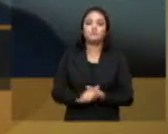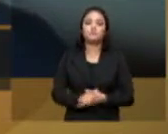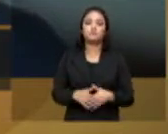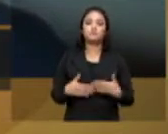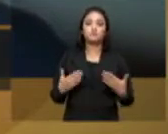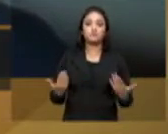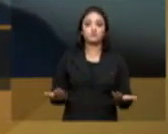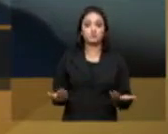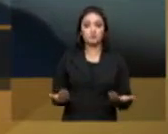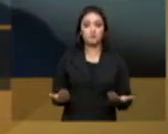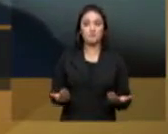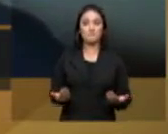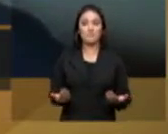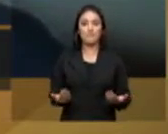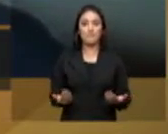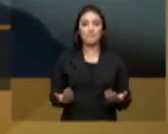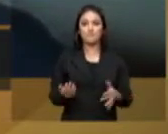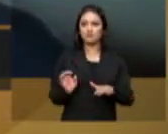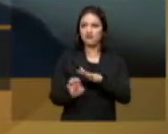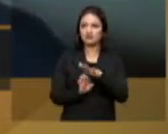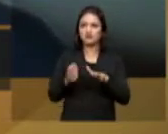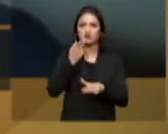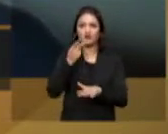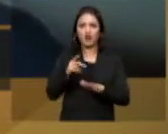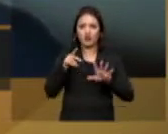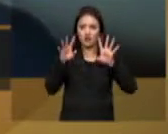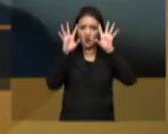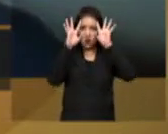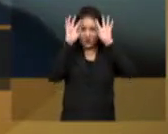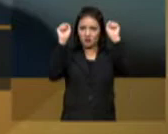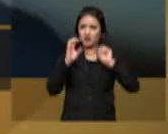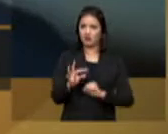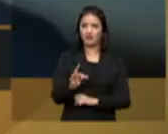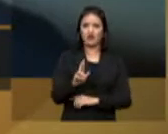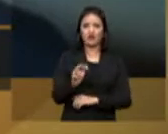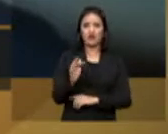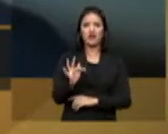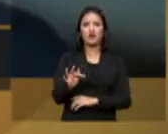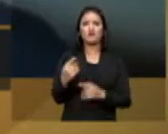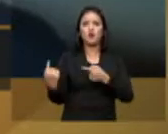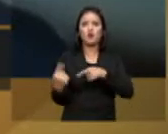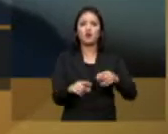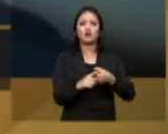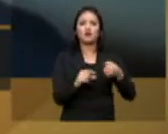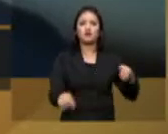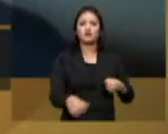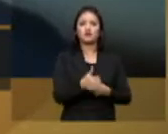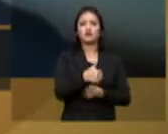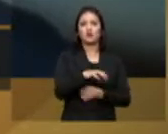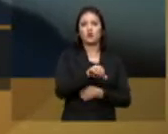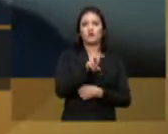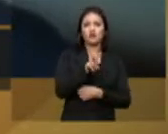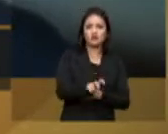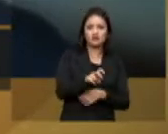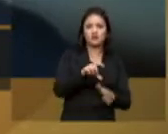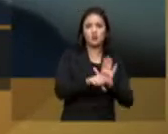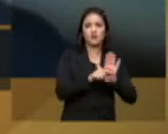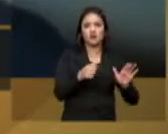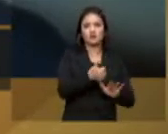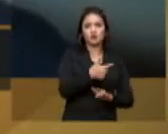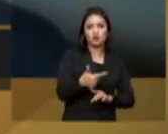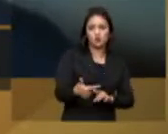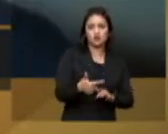recorrente que o Tribunal de Origem violou os artigos 151 e 4, 153, parágrafo 1º, 195, parágrafo 12